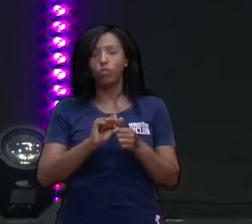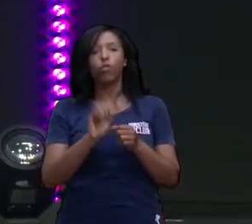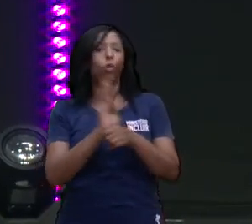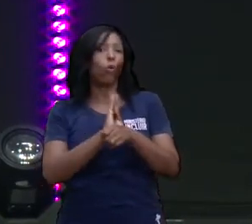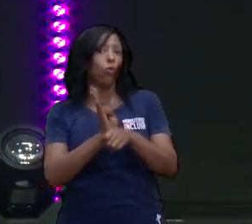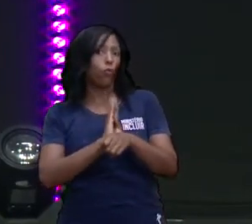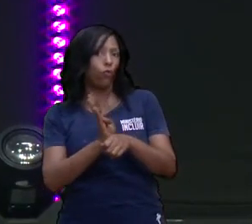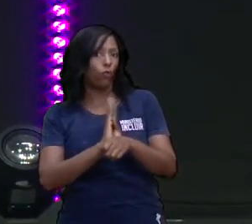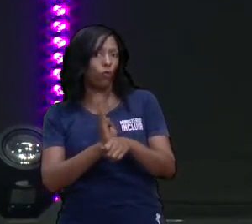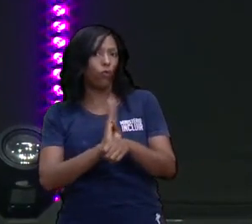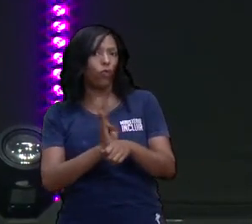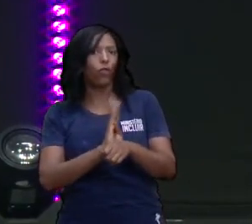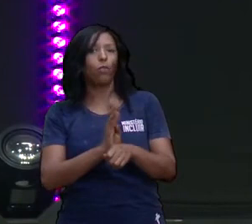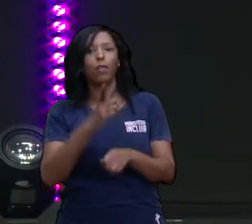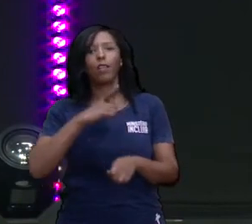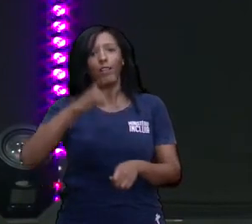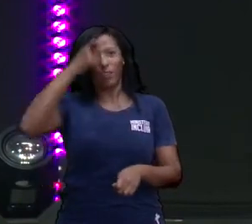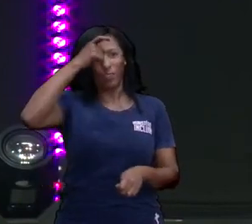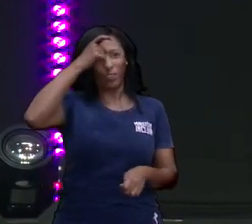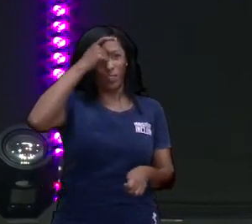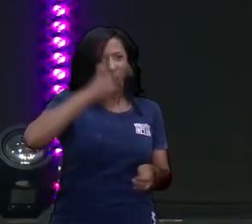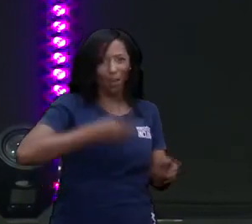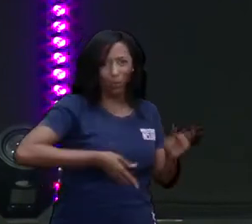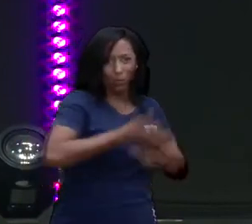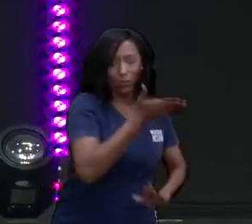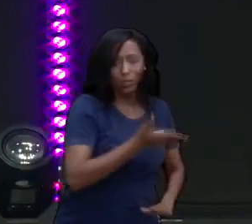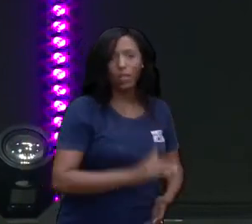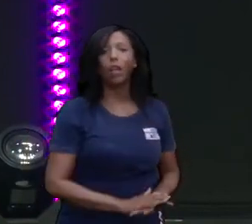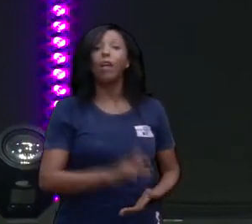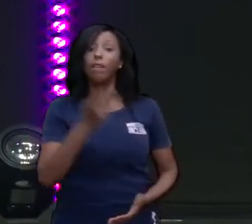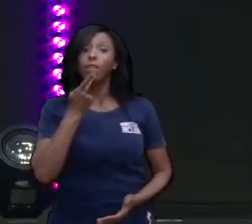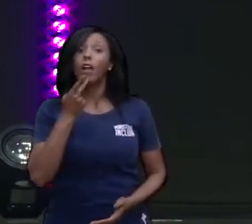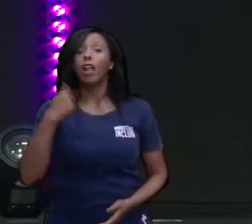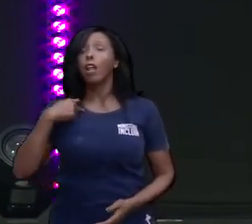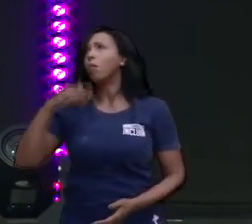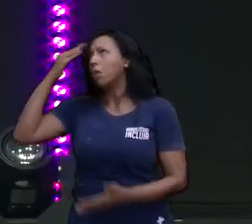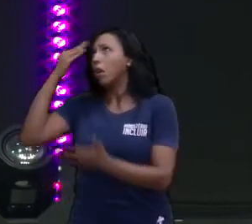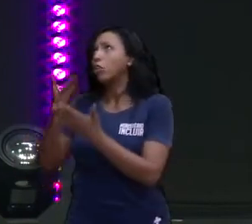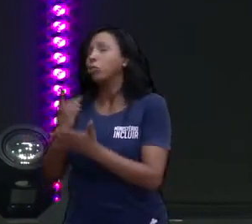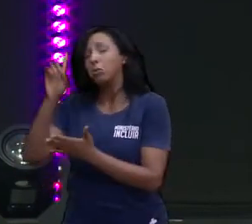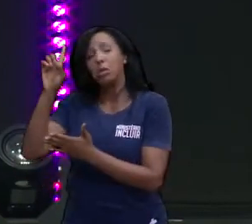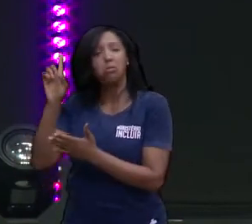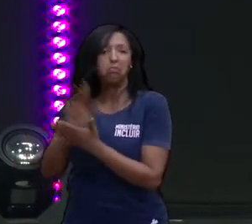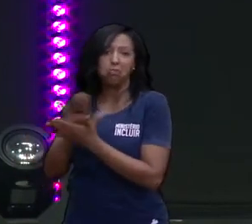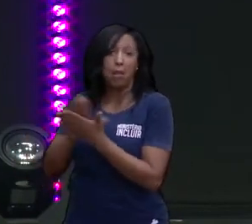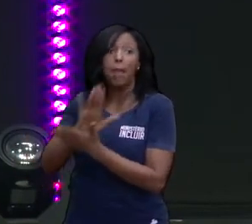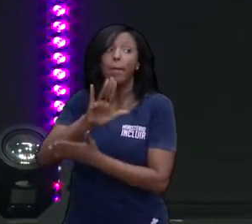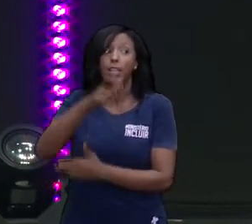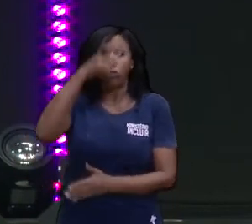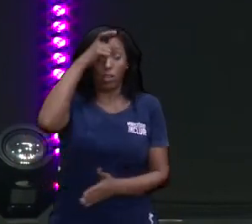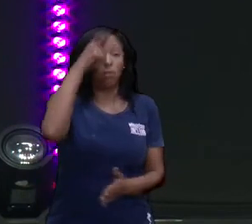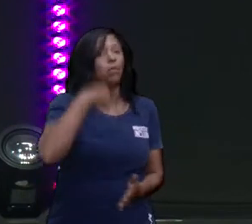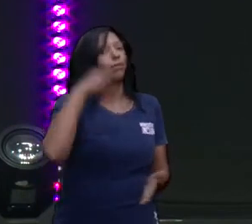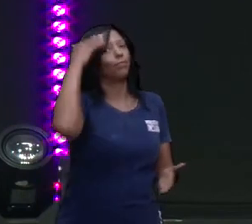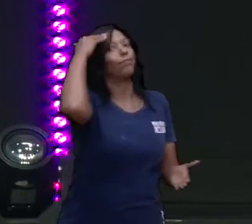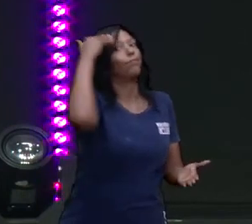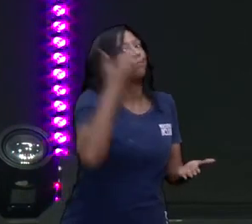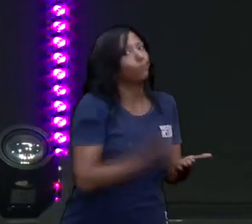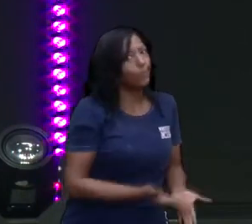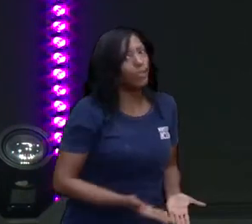desistir no que diz respeito a Deus eu não sou crente mas quando se trata do diabo bem aí é outra coisa o